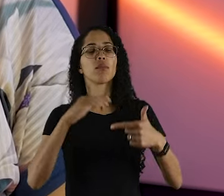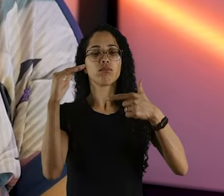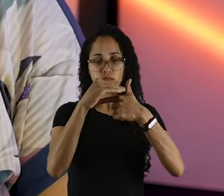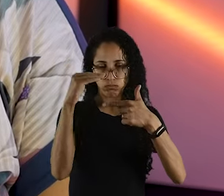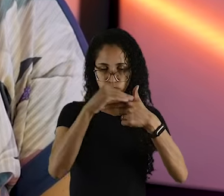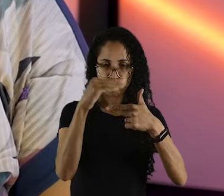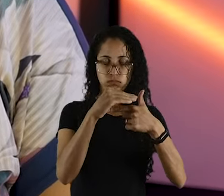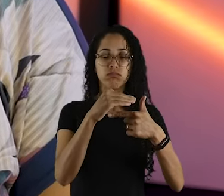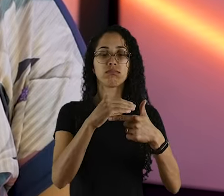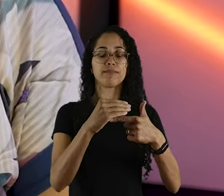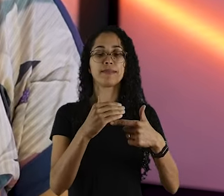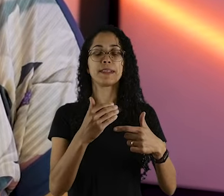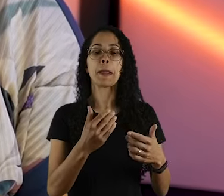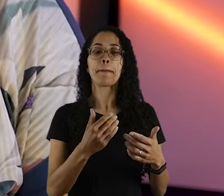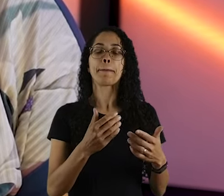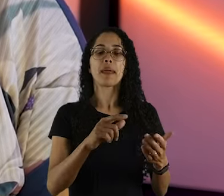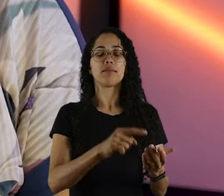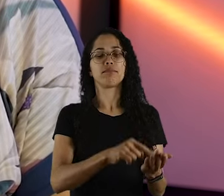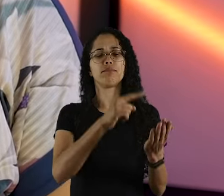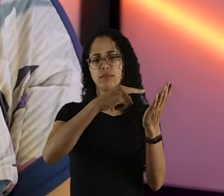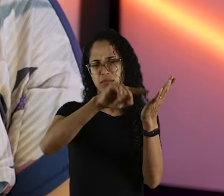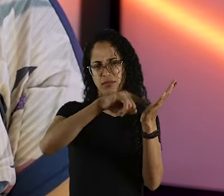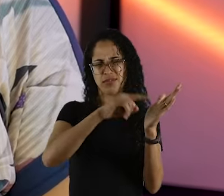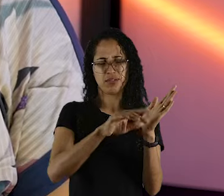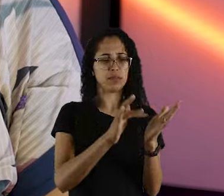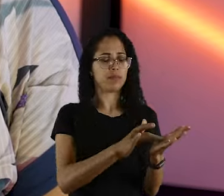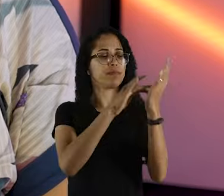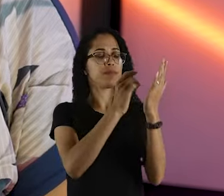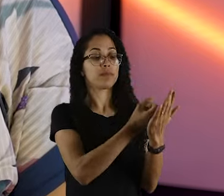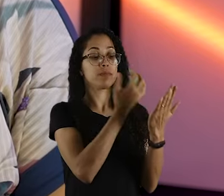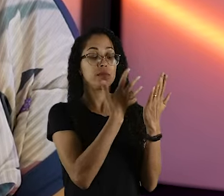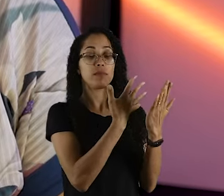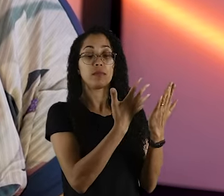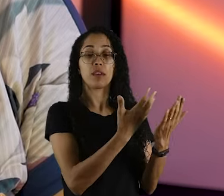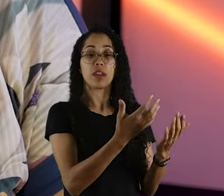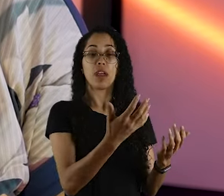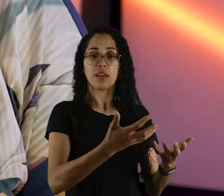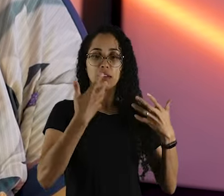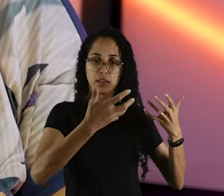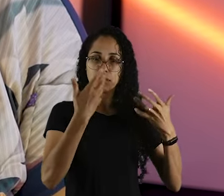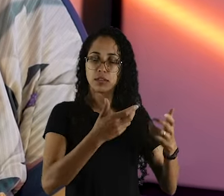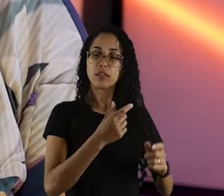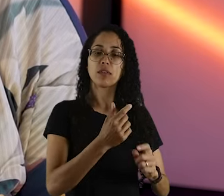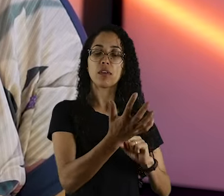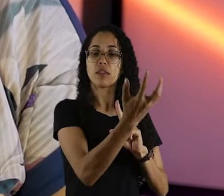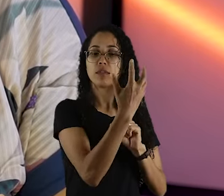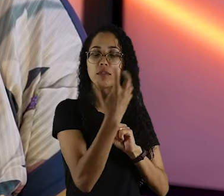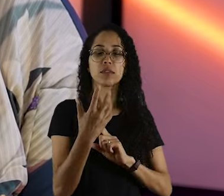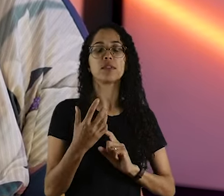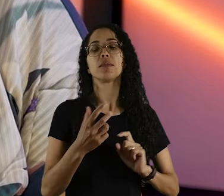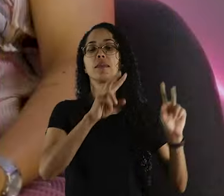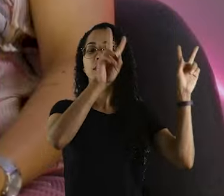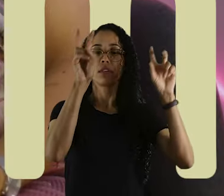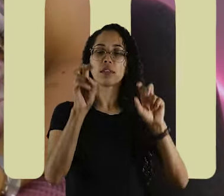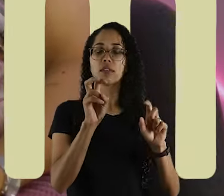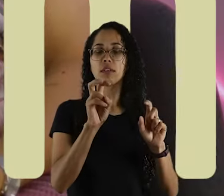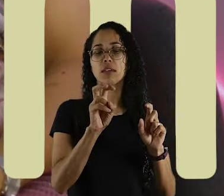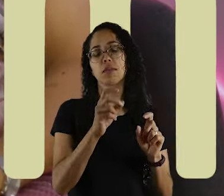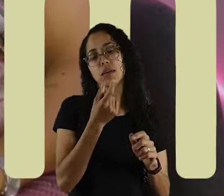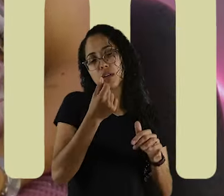digitais. E quando você entra na tua conta, você acessa, tem bastante incentivos e tá falando a respeito de investimentos.